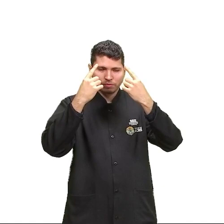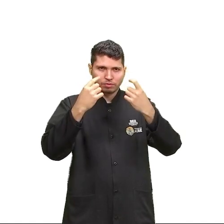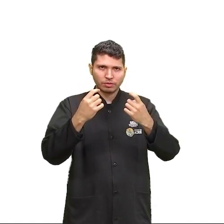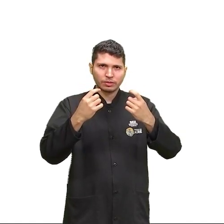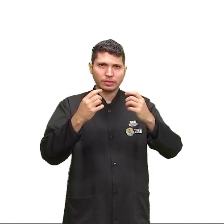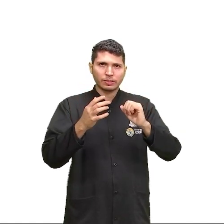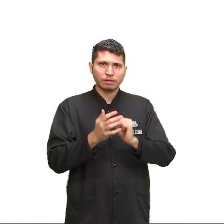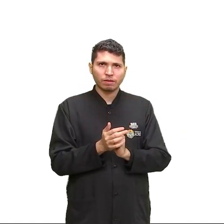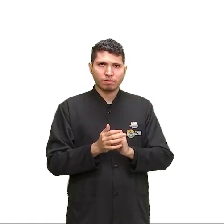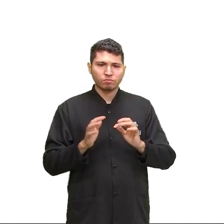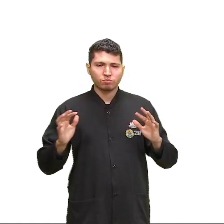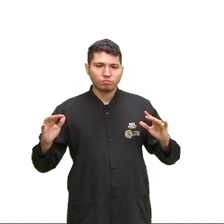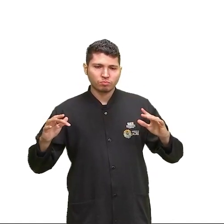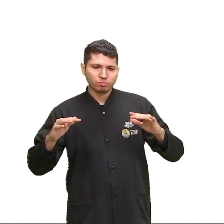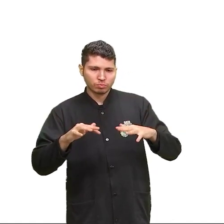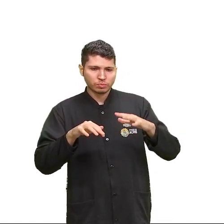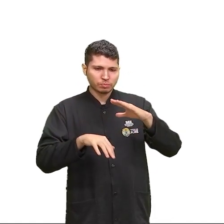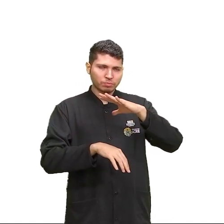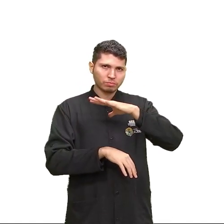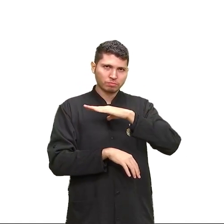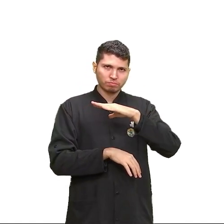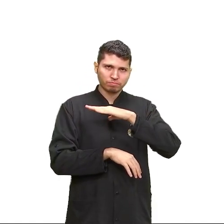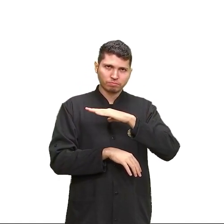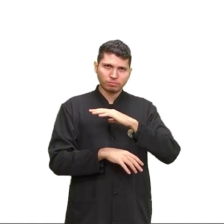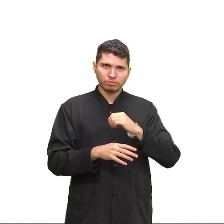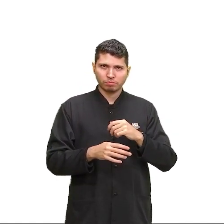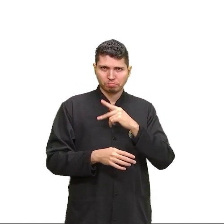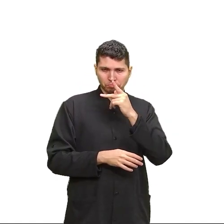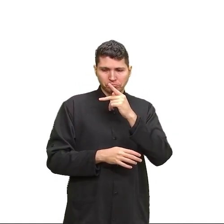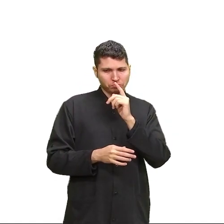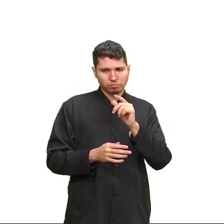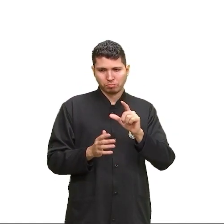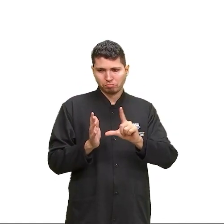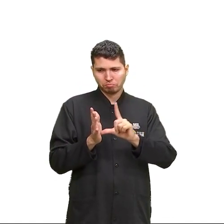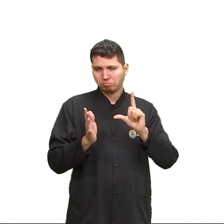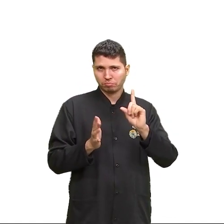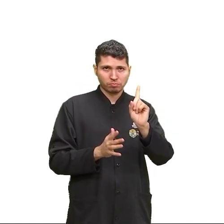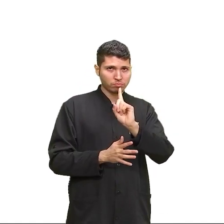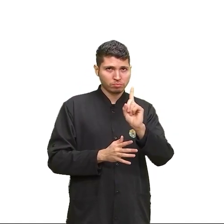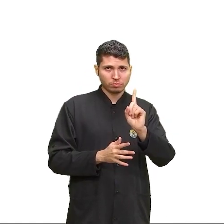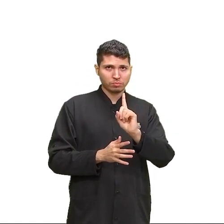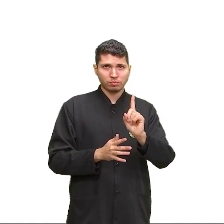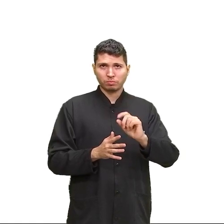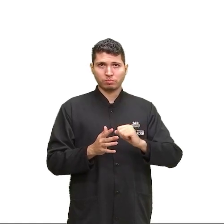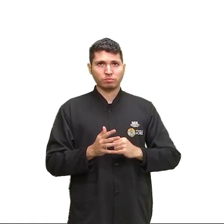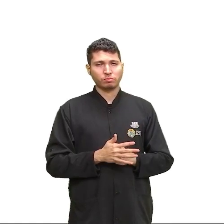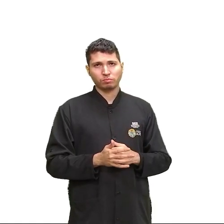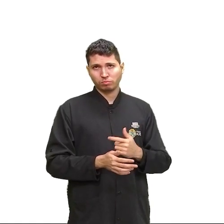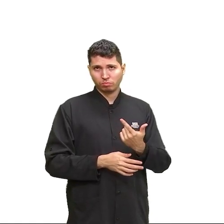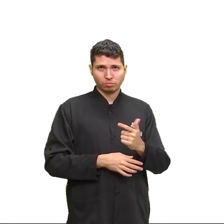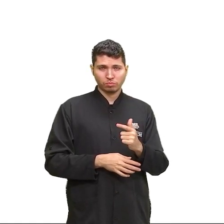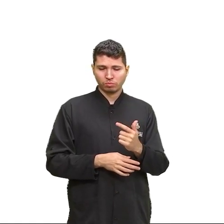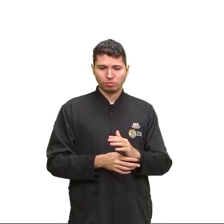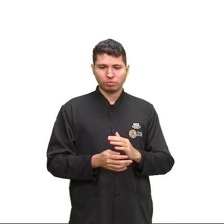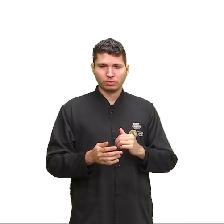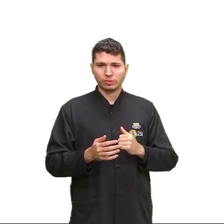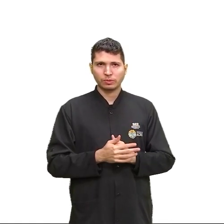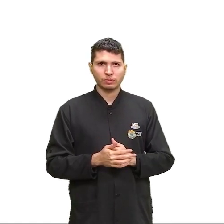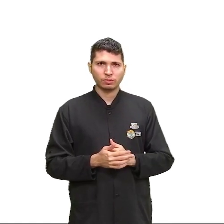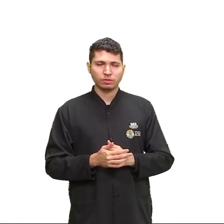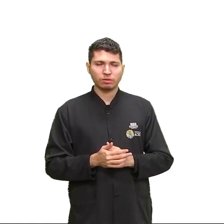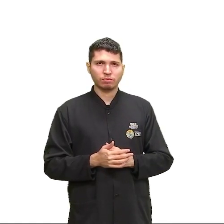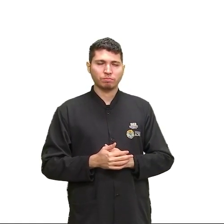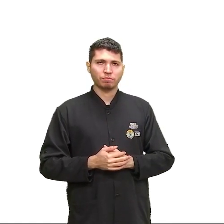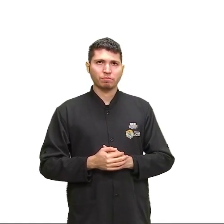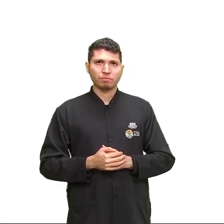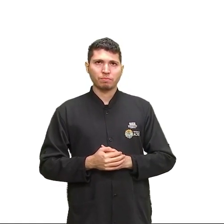urbanos. Bom, em nenhum momento a gente falou sobre violência nos centros urbanos. E isso não acontecia diretamente por causa desse fato.